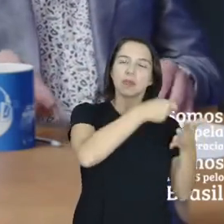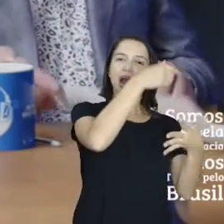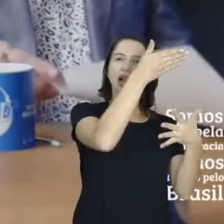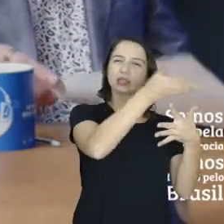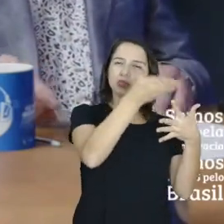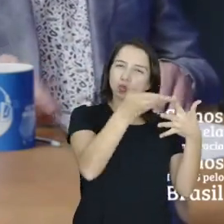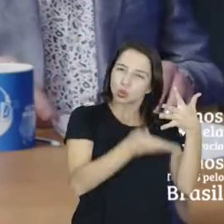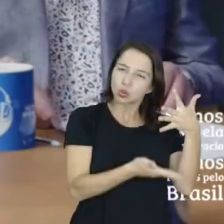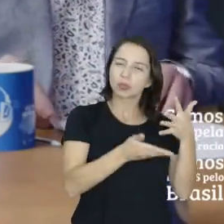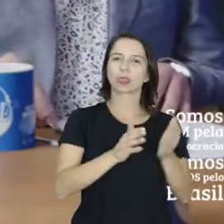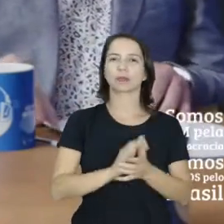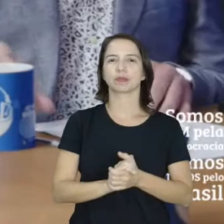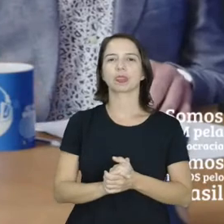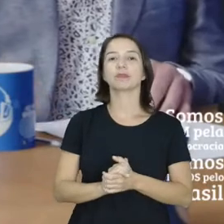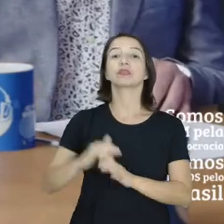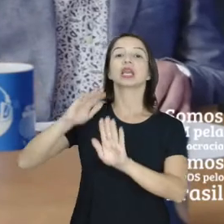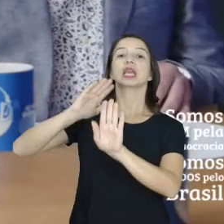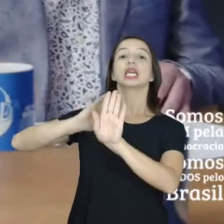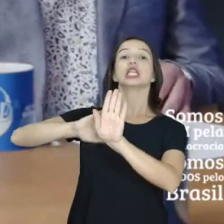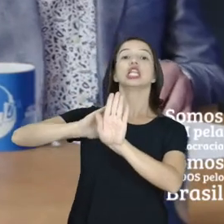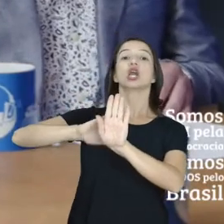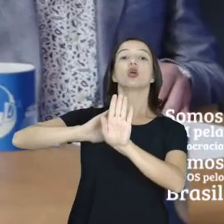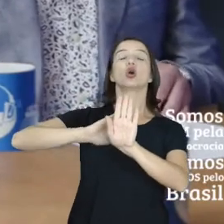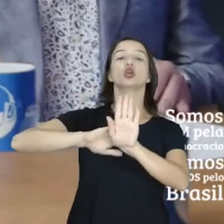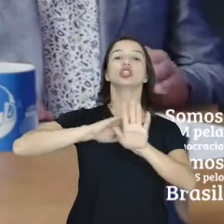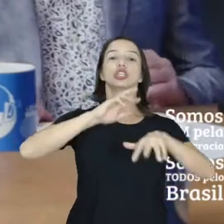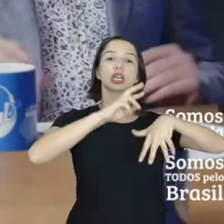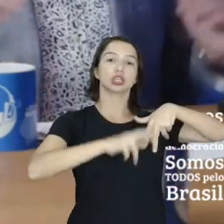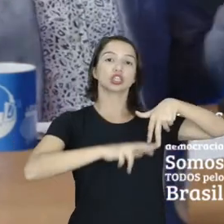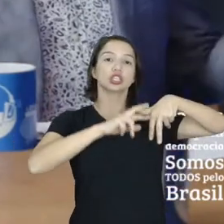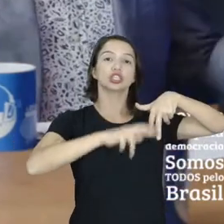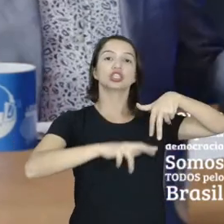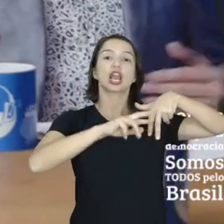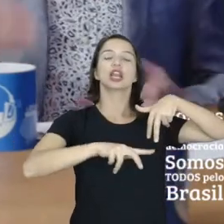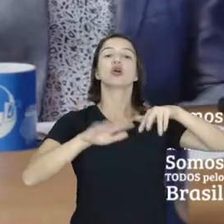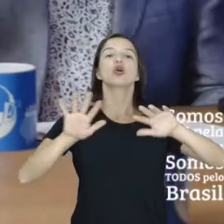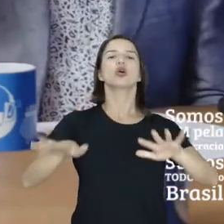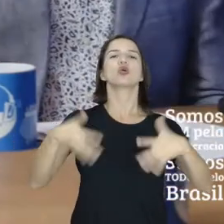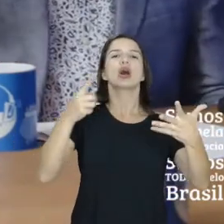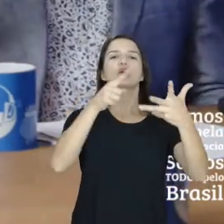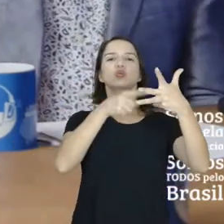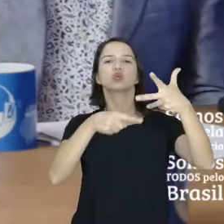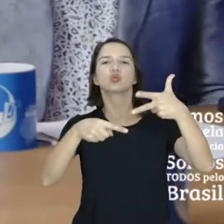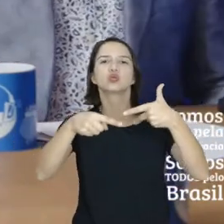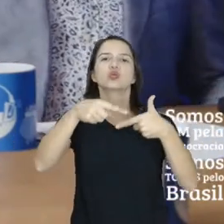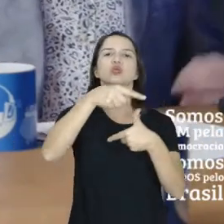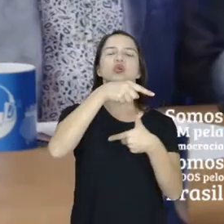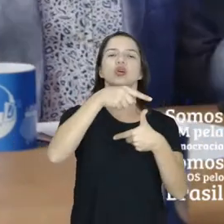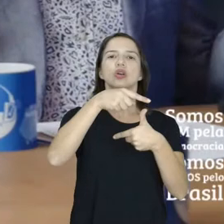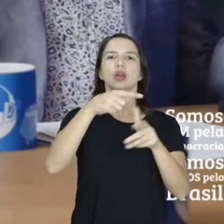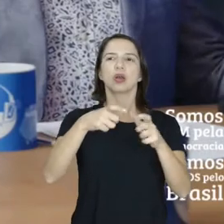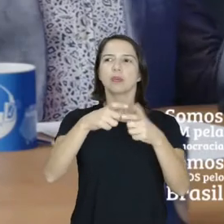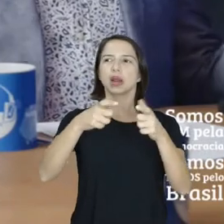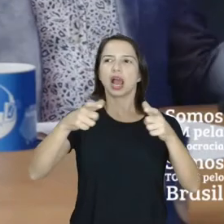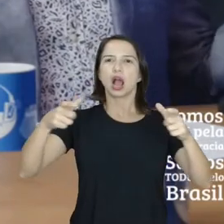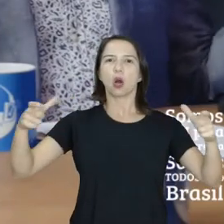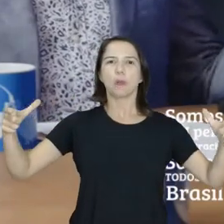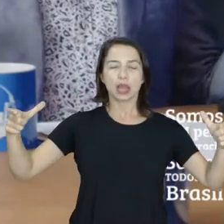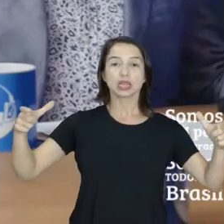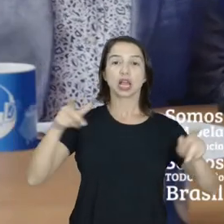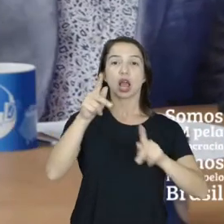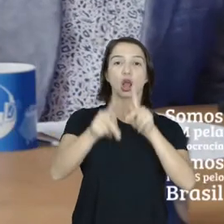ideologia de gênero. Quais serão as medidas oficiais do governo para aumentar o número da